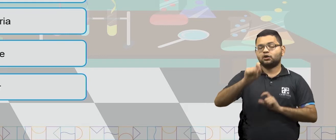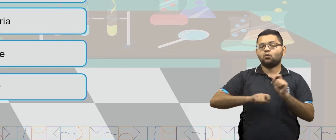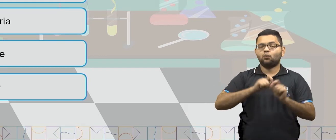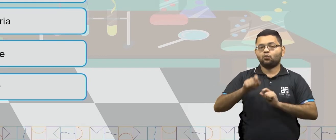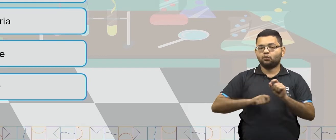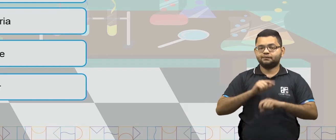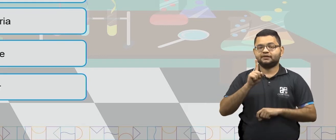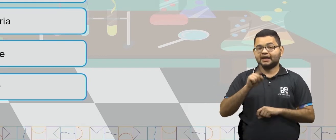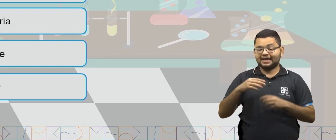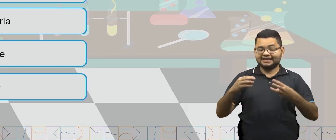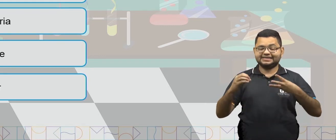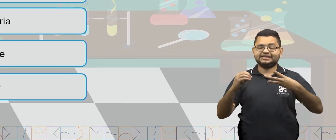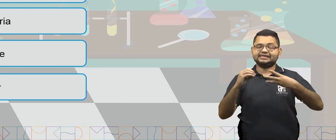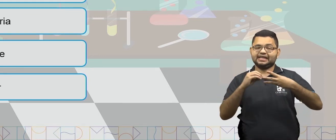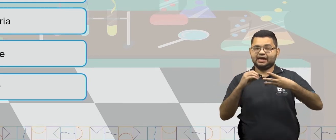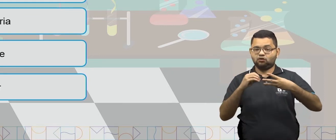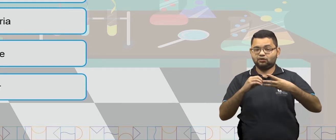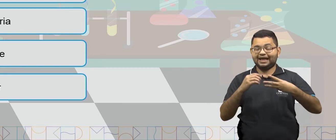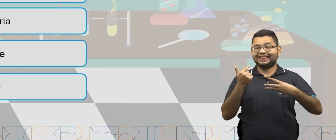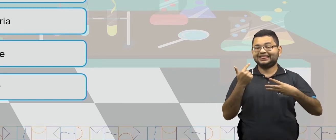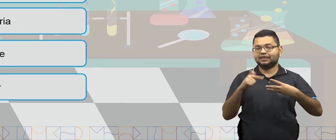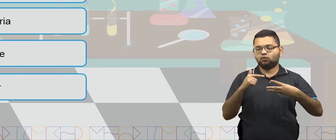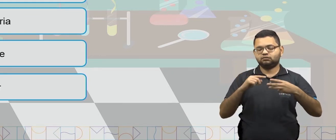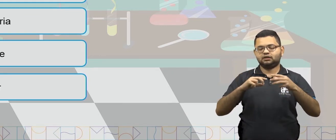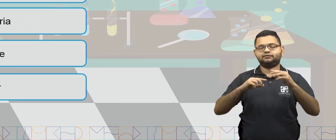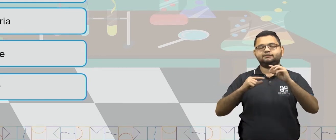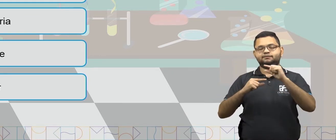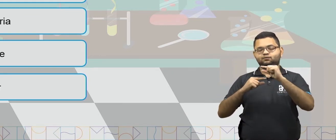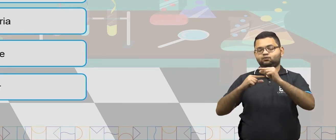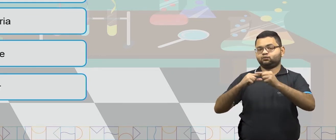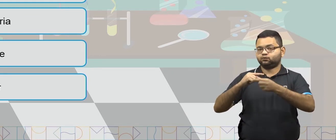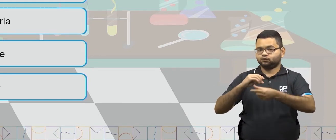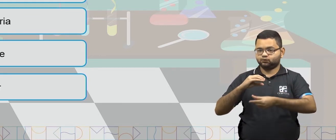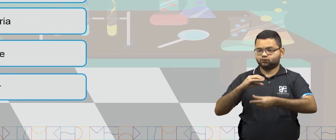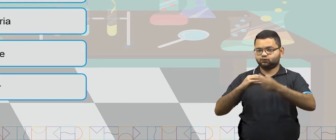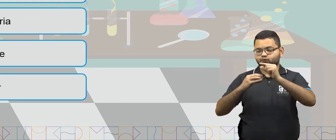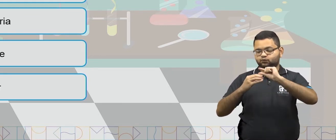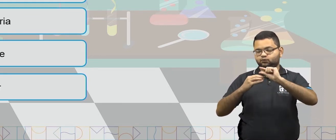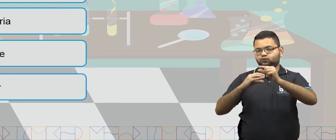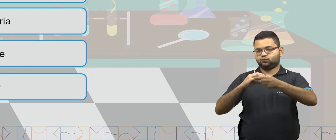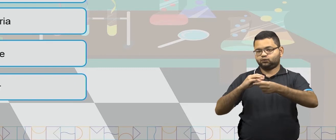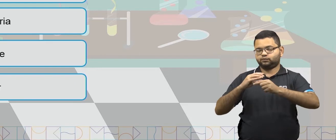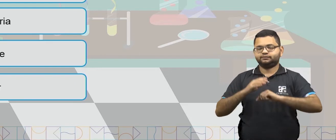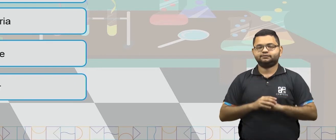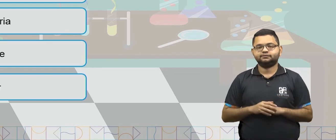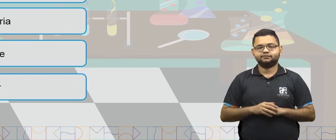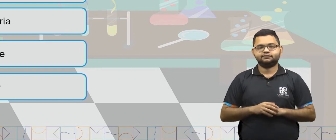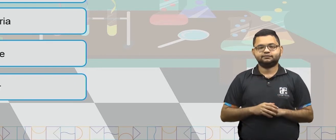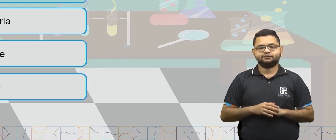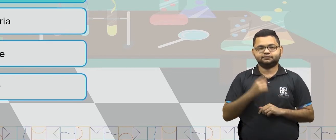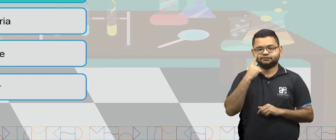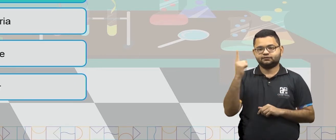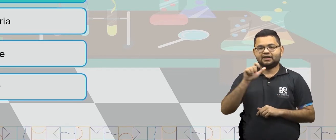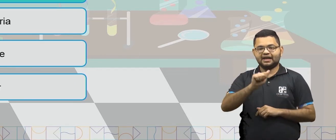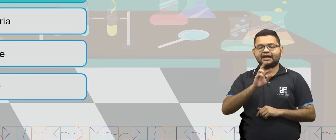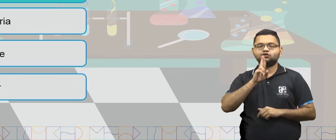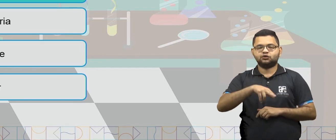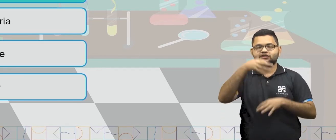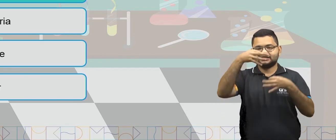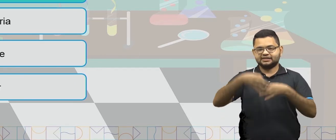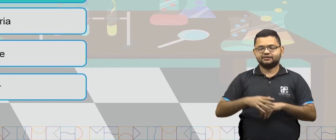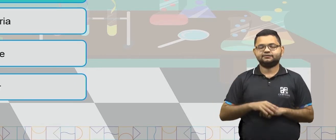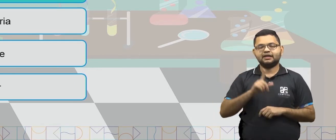que ele quer a célula sem cloroplasto estudada por Maria. A resposta é a letra